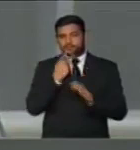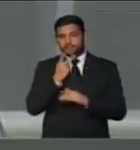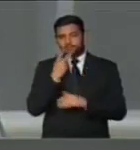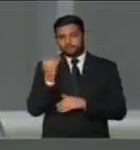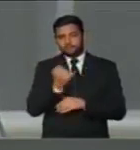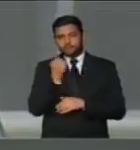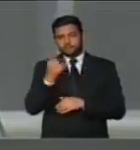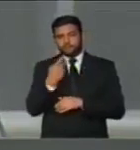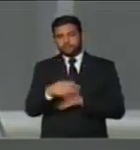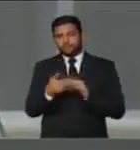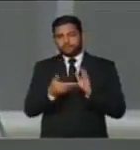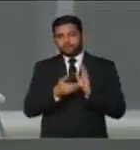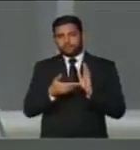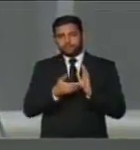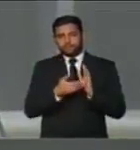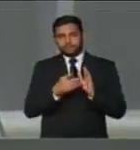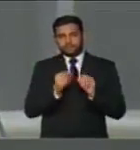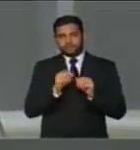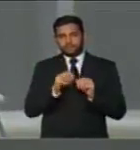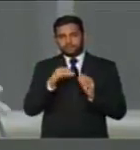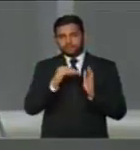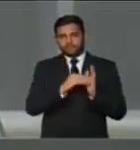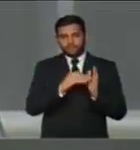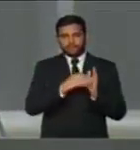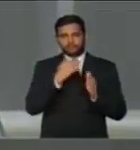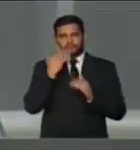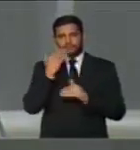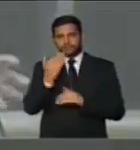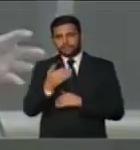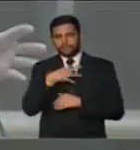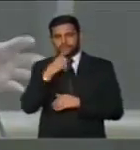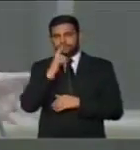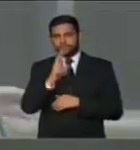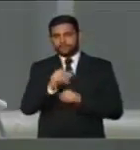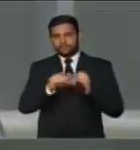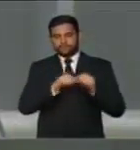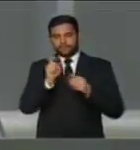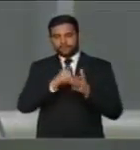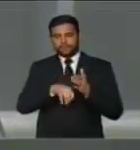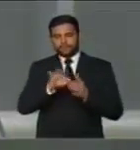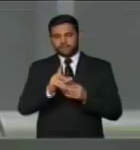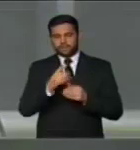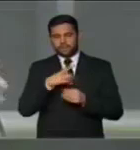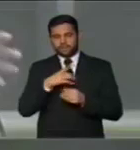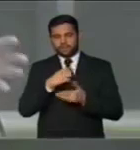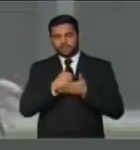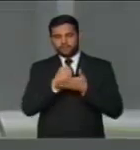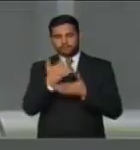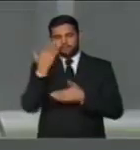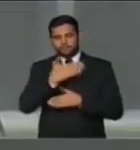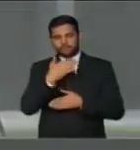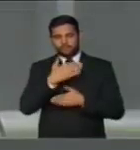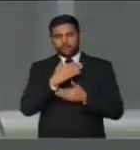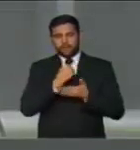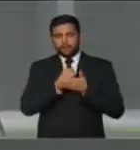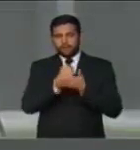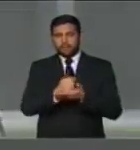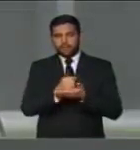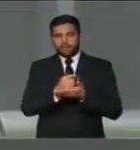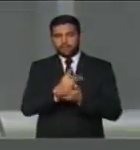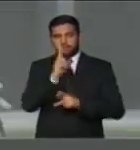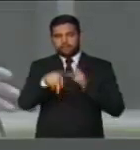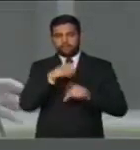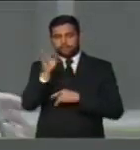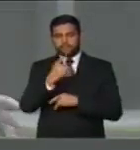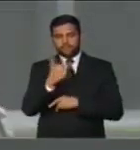da importância dessa casa, do Senado, apresentar ao país uma reforma tributária que contemple o povo brasileiro e não um